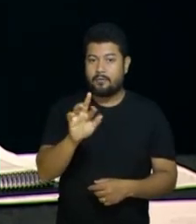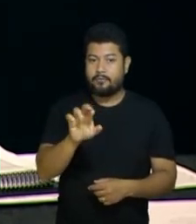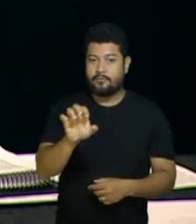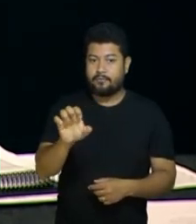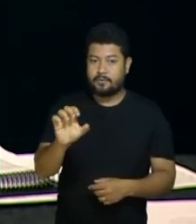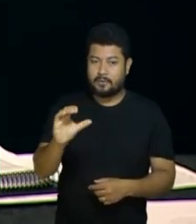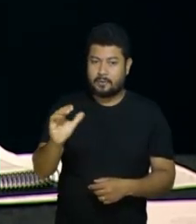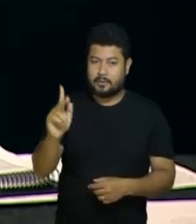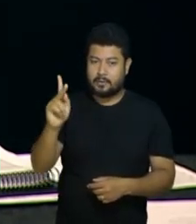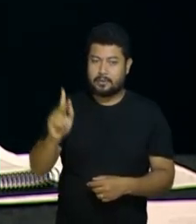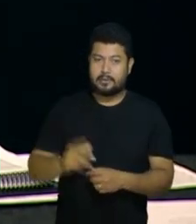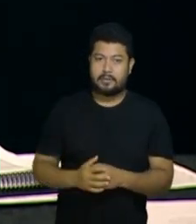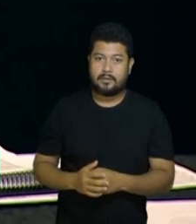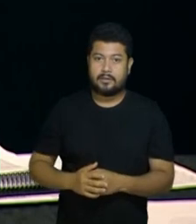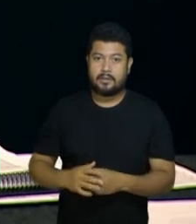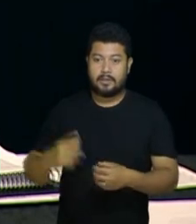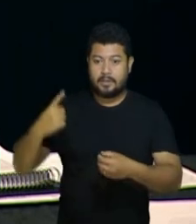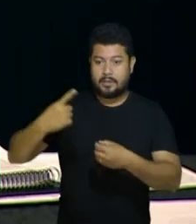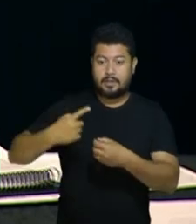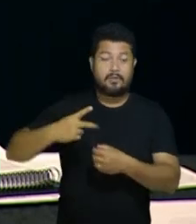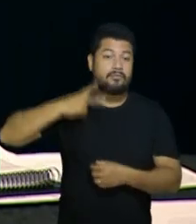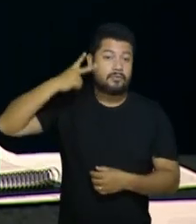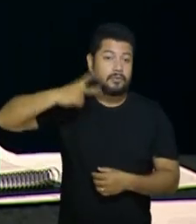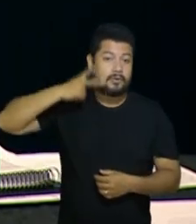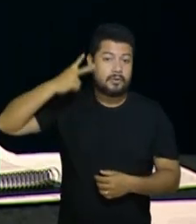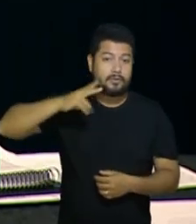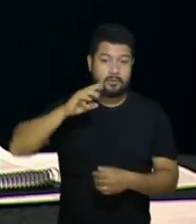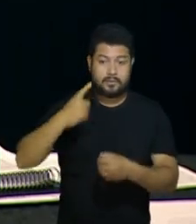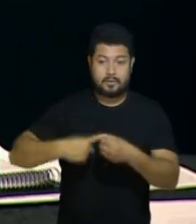senhor vereador do município de Blumenau, Carlos Wagner.